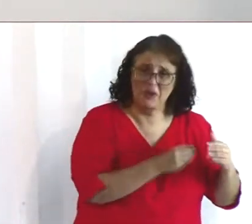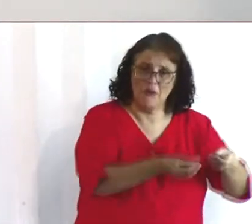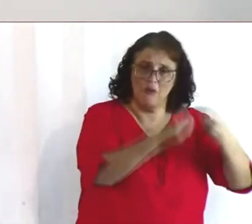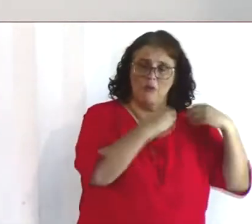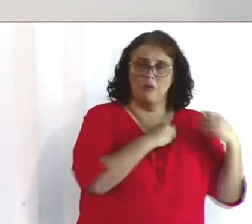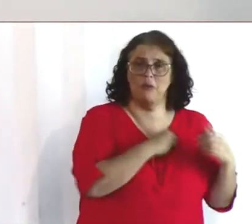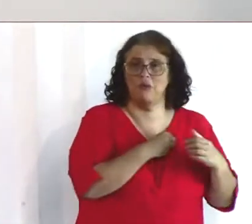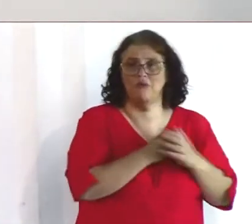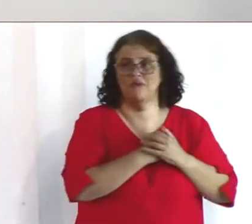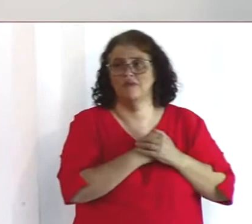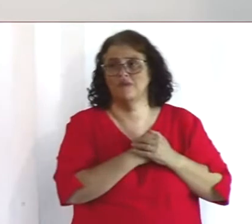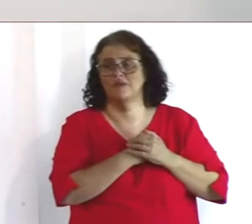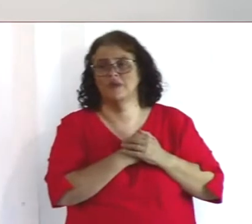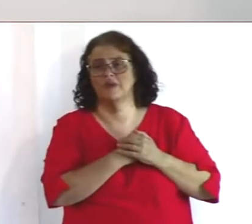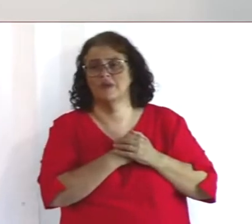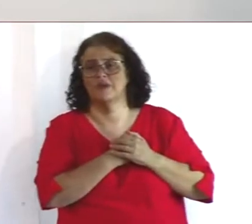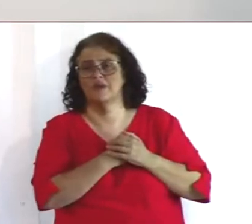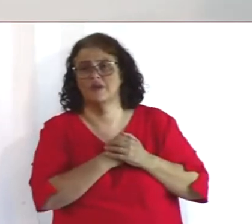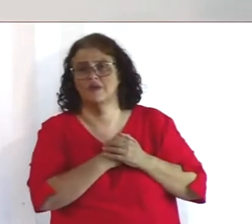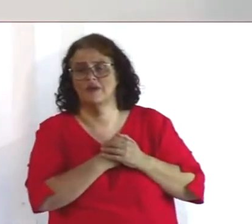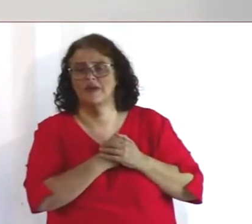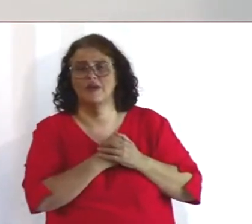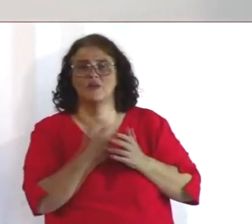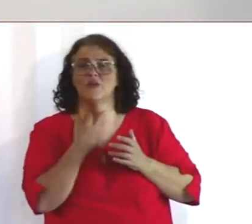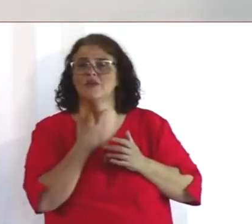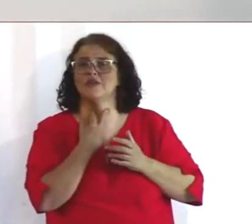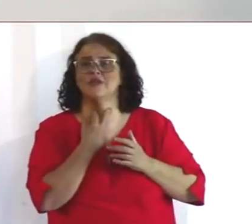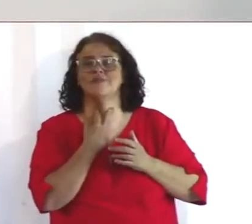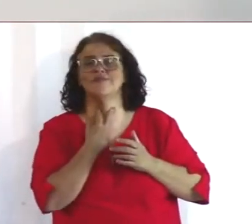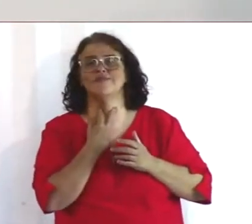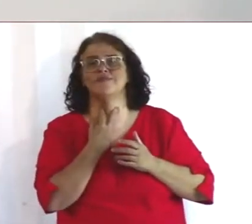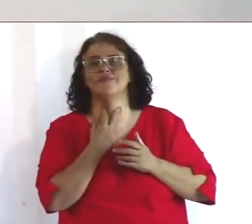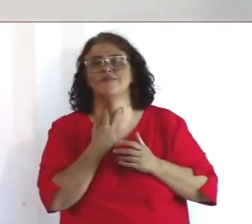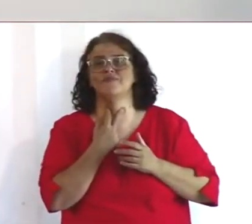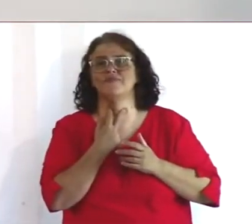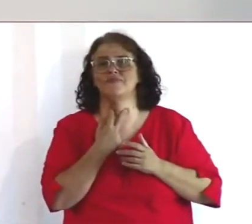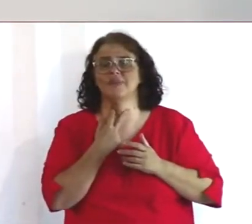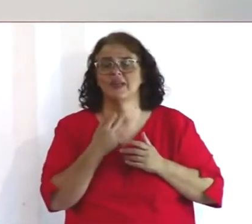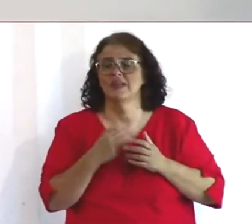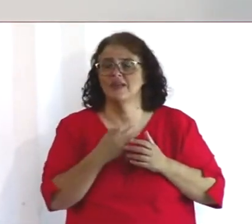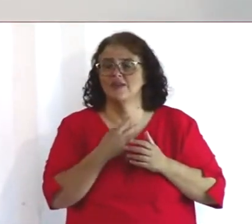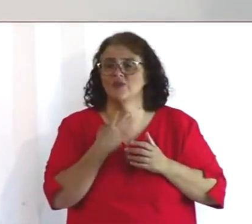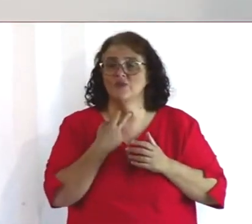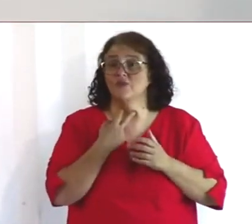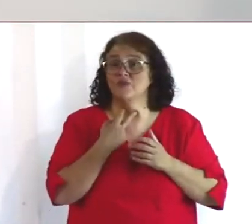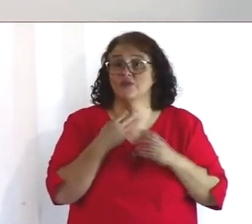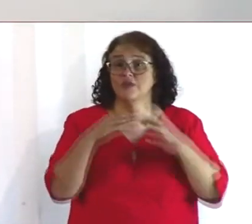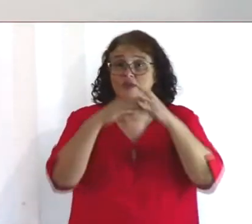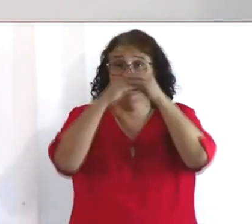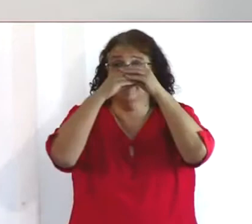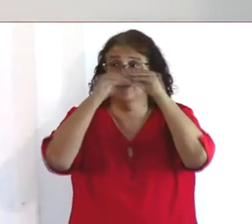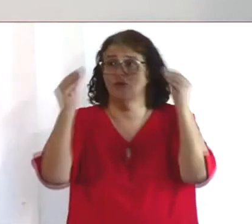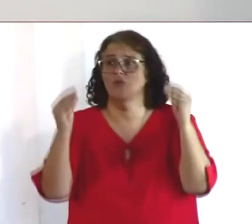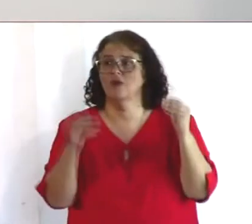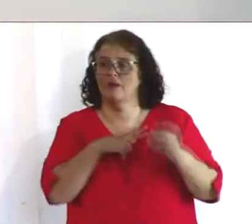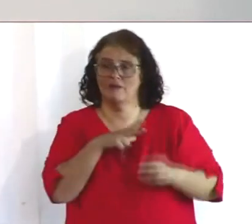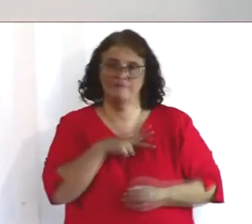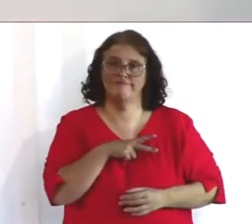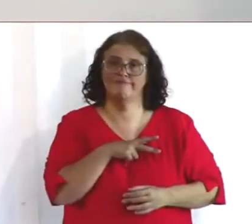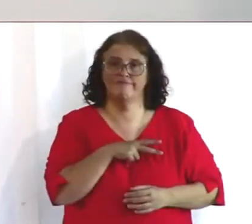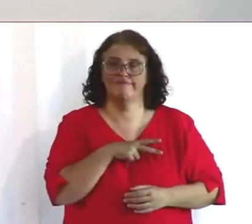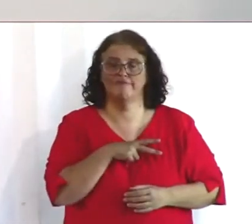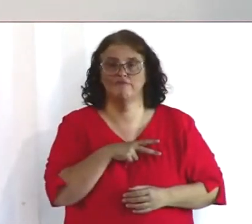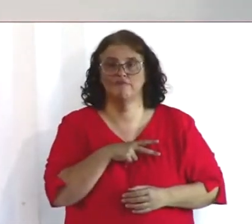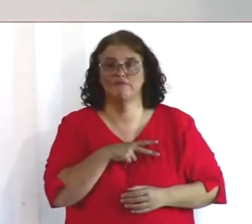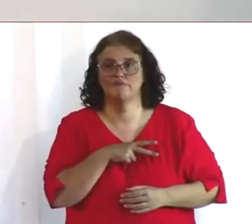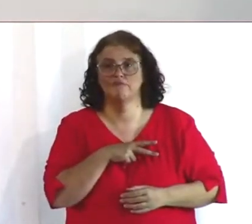autolibertar. É por isso que Jesus exerceu este poder magnífico para